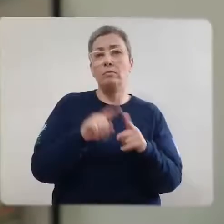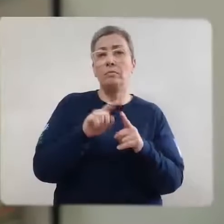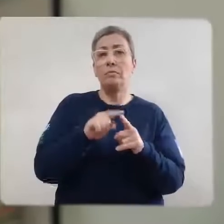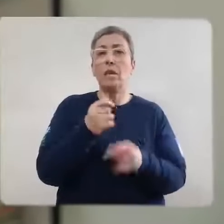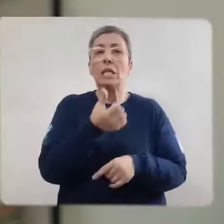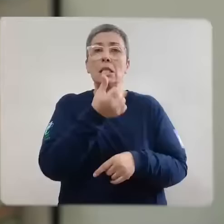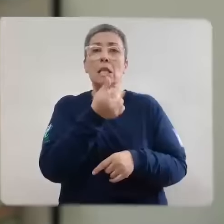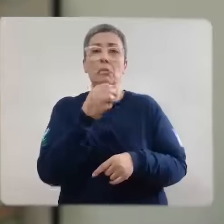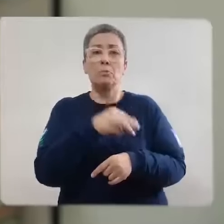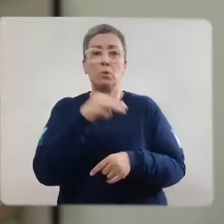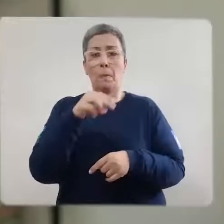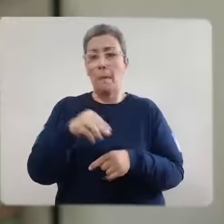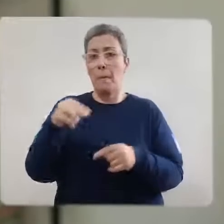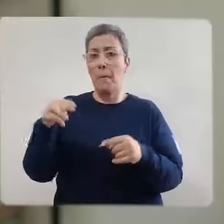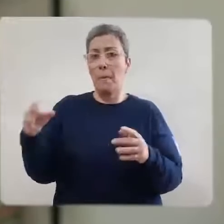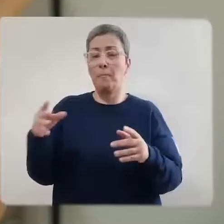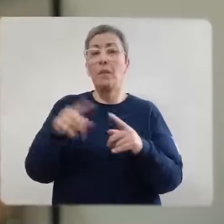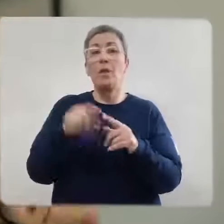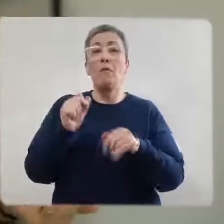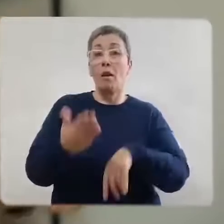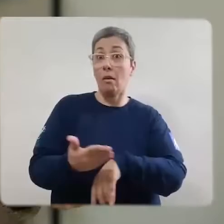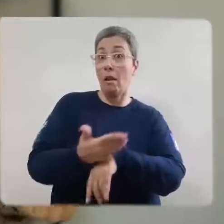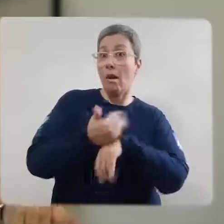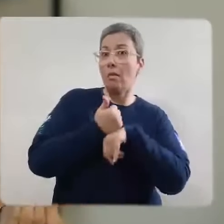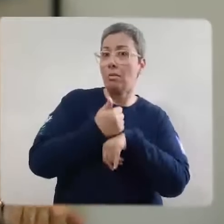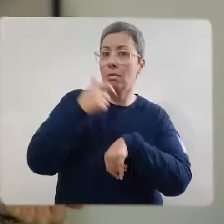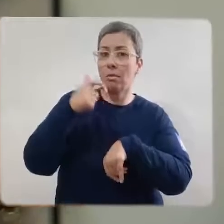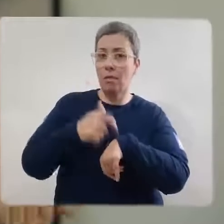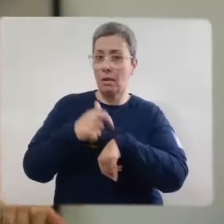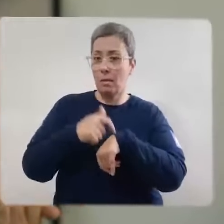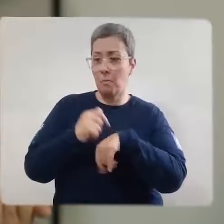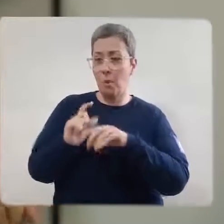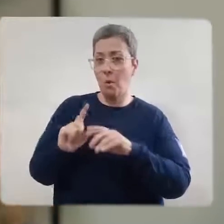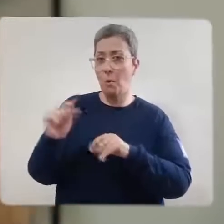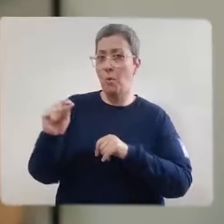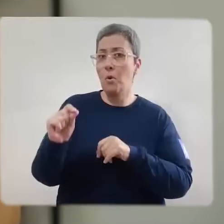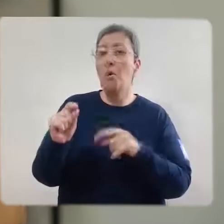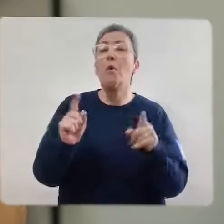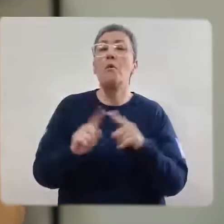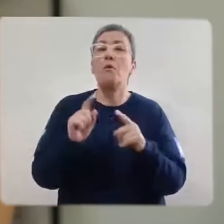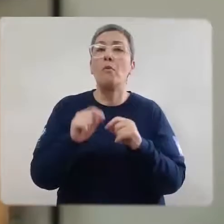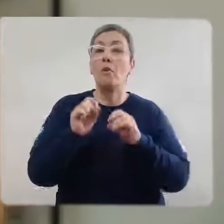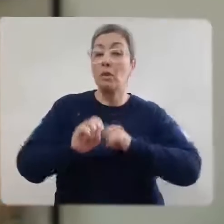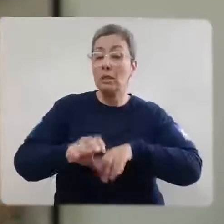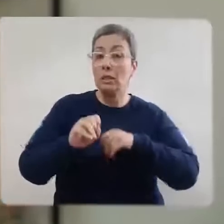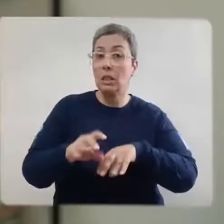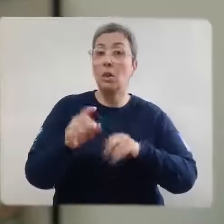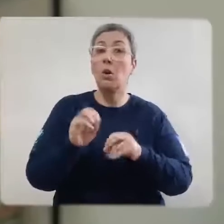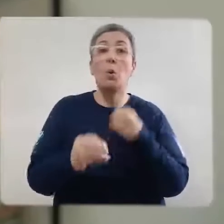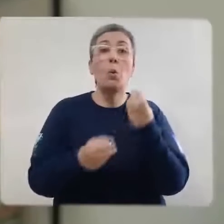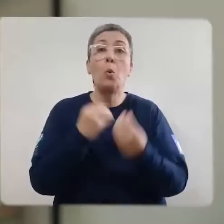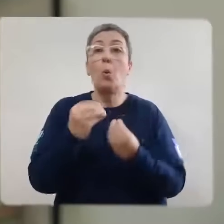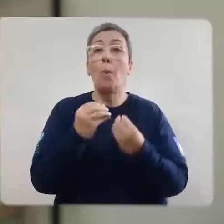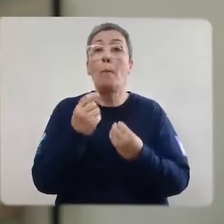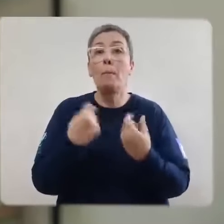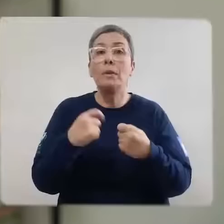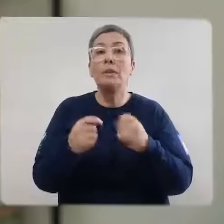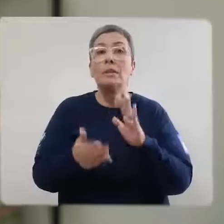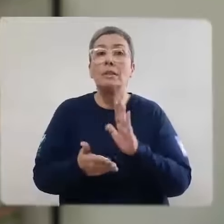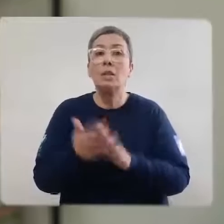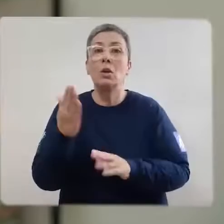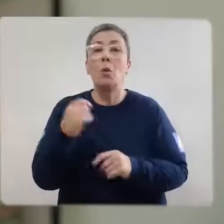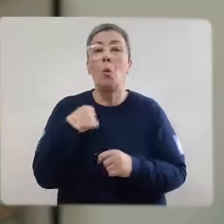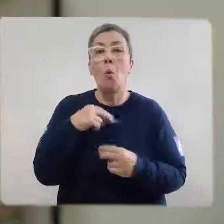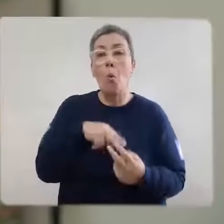cada 6 minutos. Então, eu vou anteceder o tempo que ele sai e já vou ensinar ele como ele deve sair,